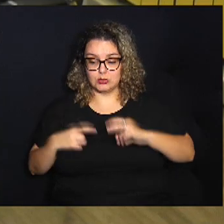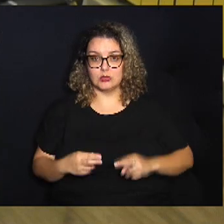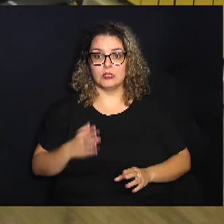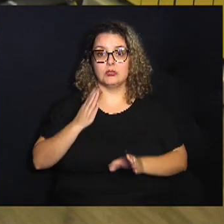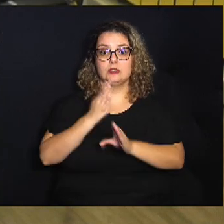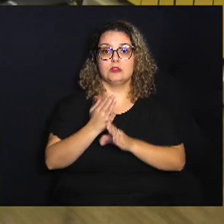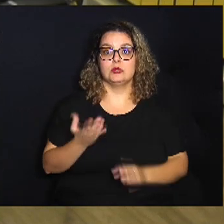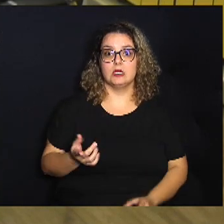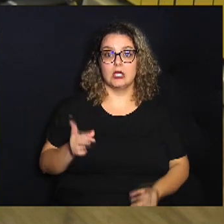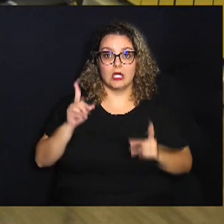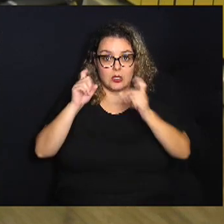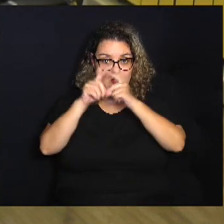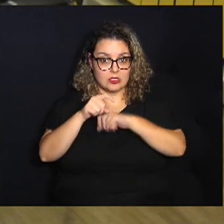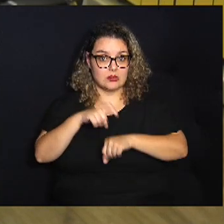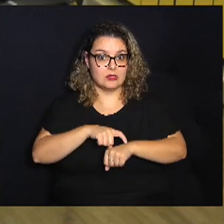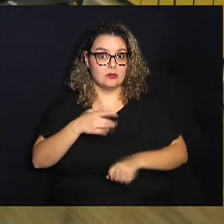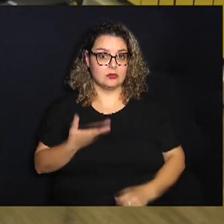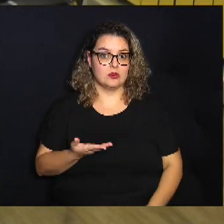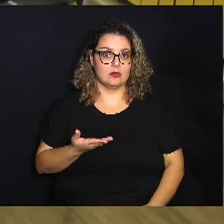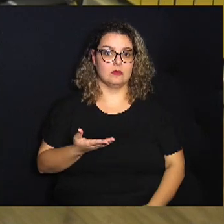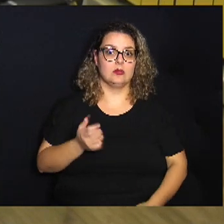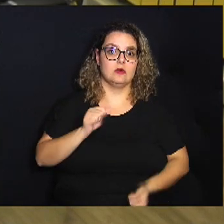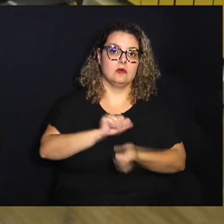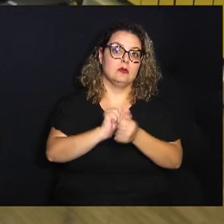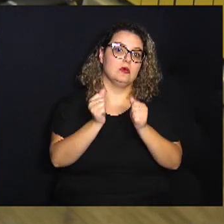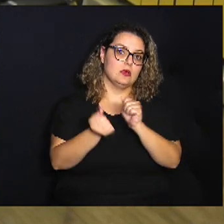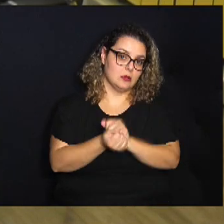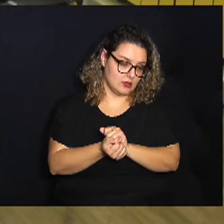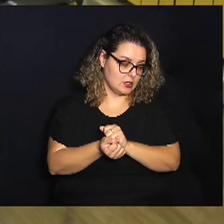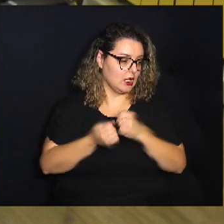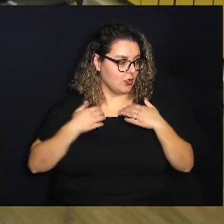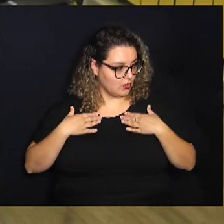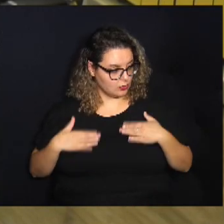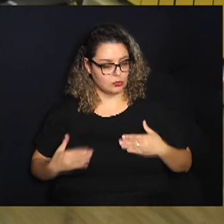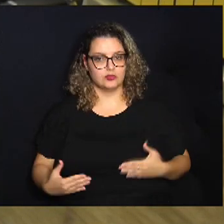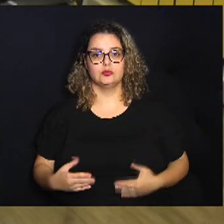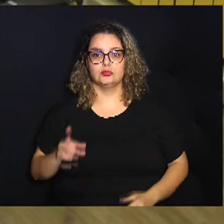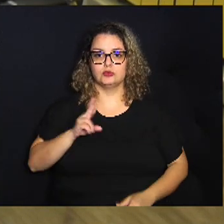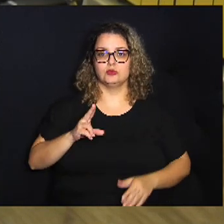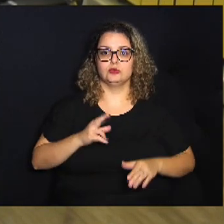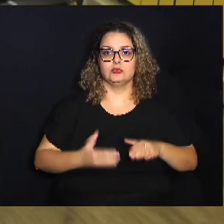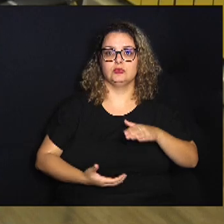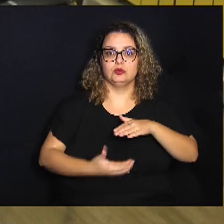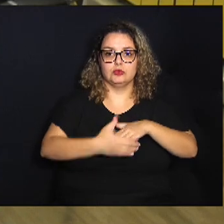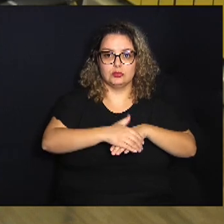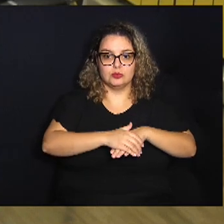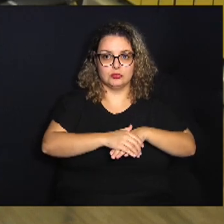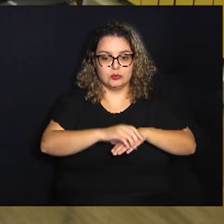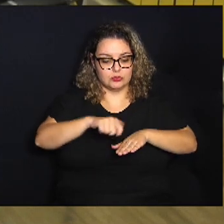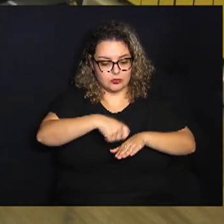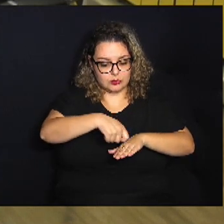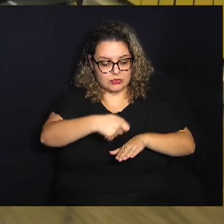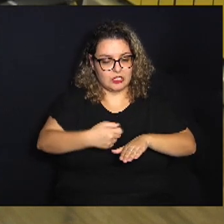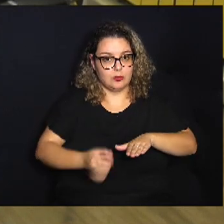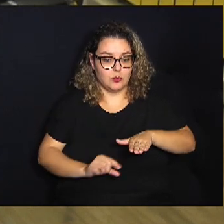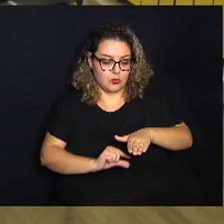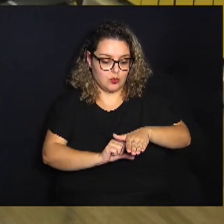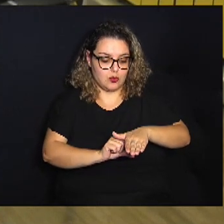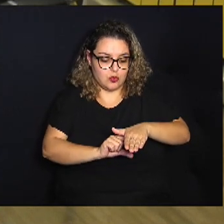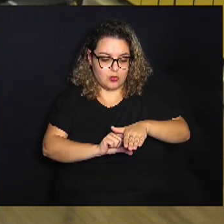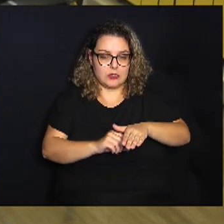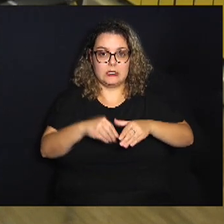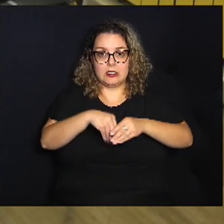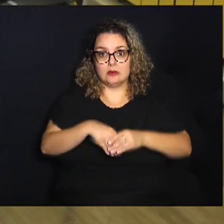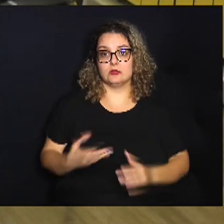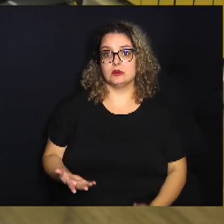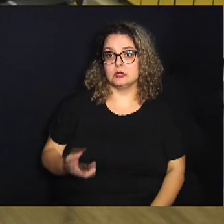A dificuldade dele nesse momento foi readaptar a mecânica corporal dele para usar um tênis com calço, de verdade. Sim. Então, se você